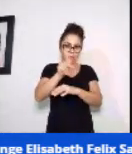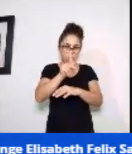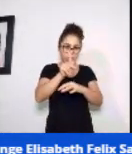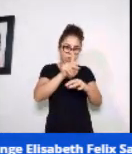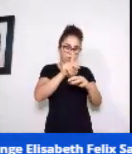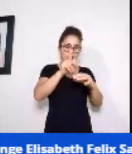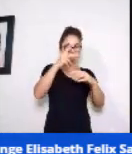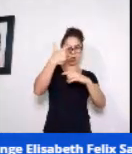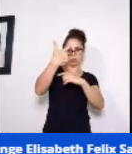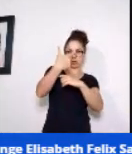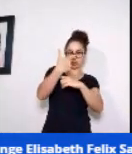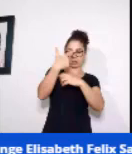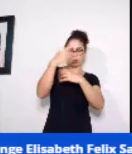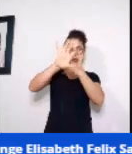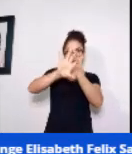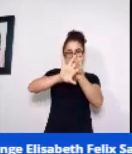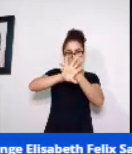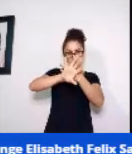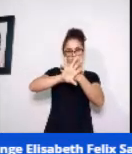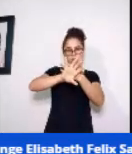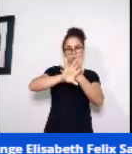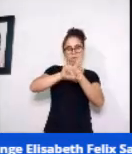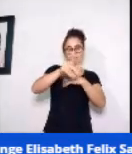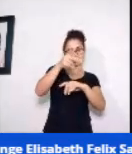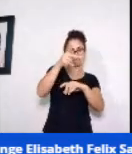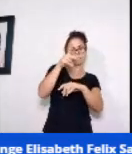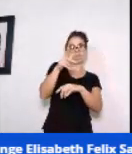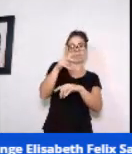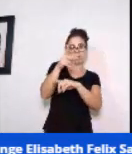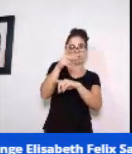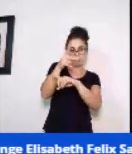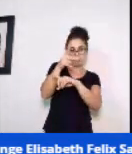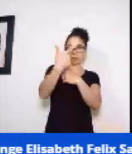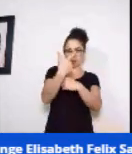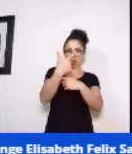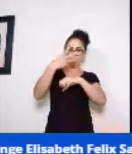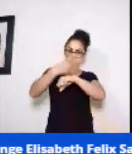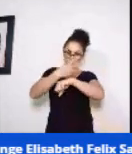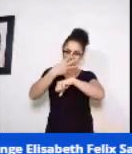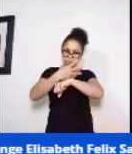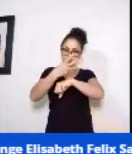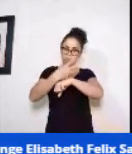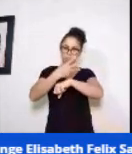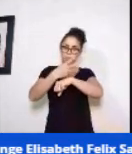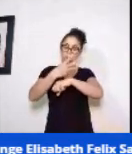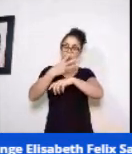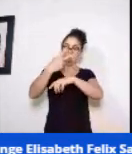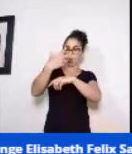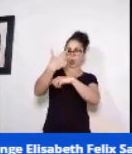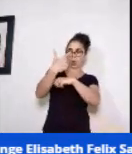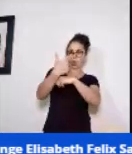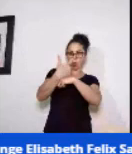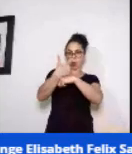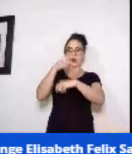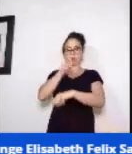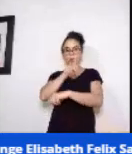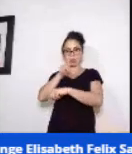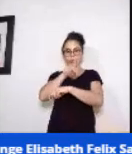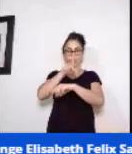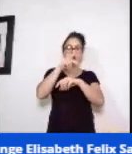do conteúdo de modo que, a partir do momento que o aluno estivesse vendo o professor também estaria o